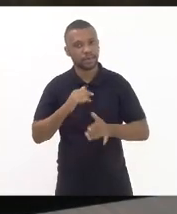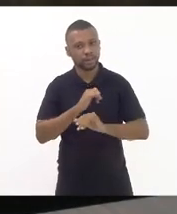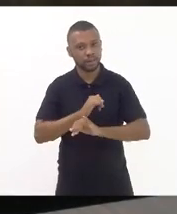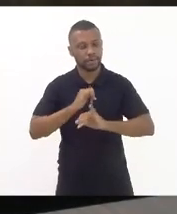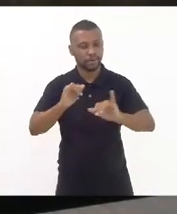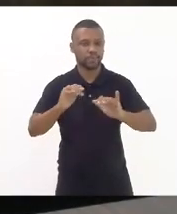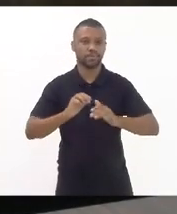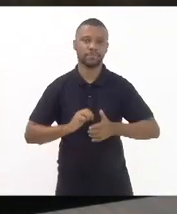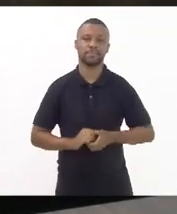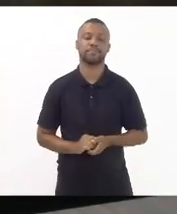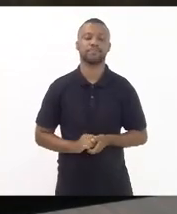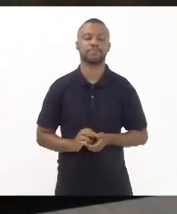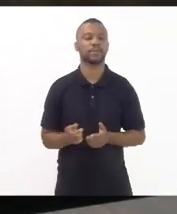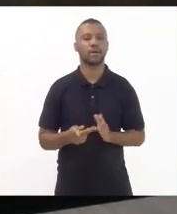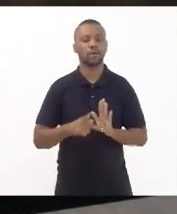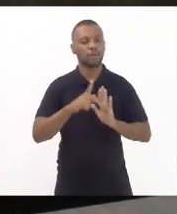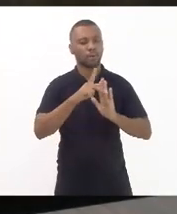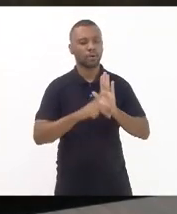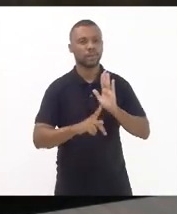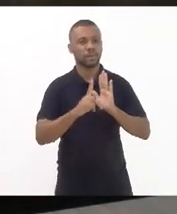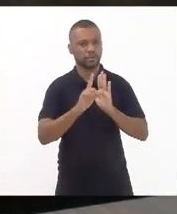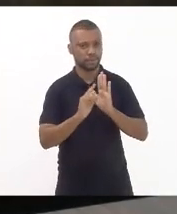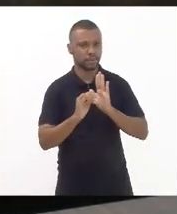esse é um projeto